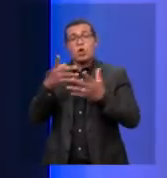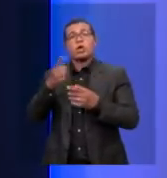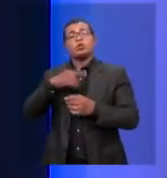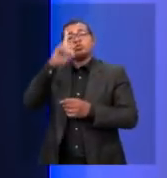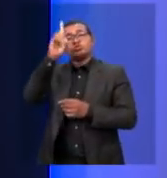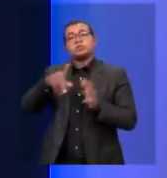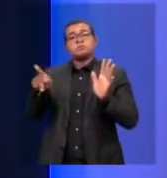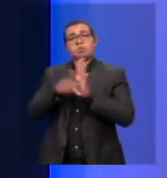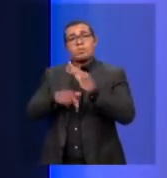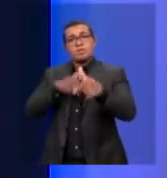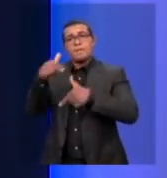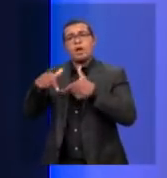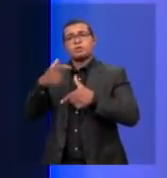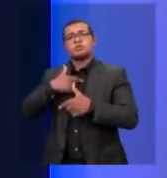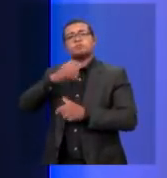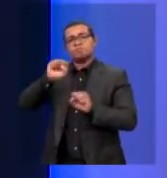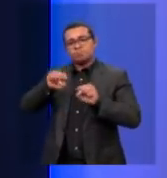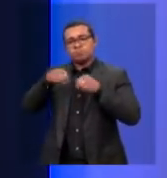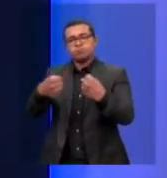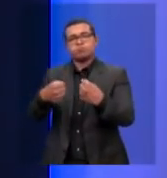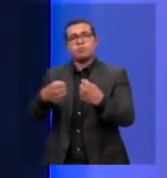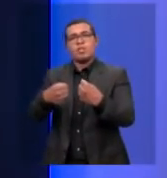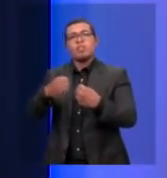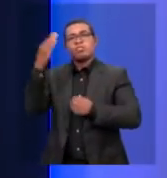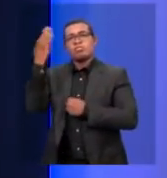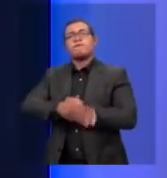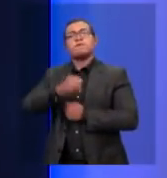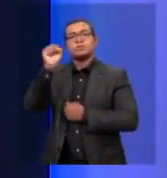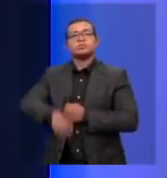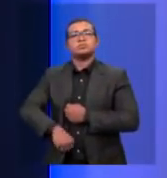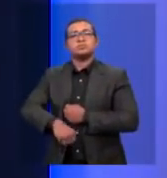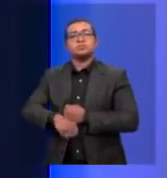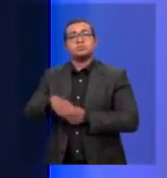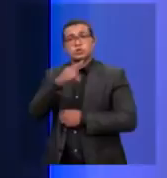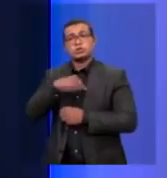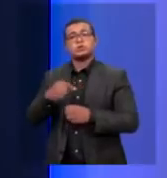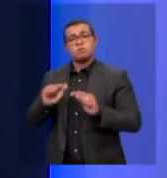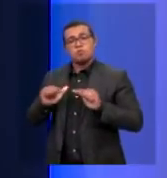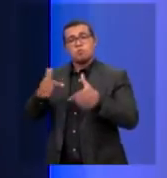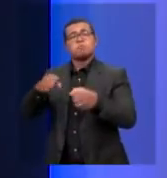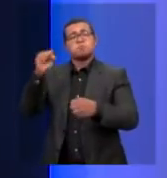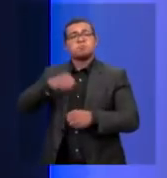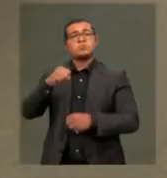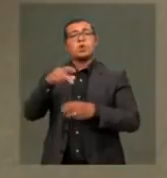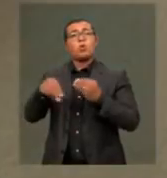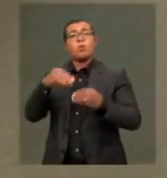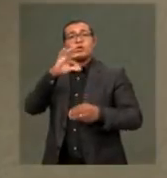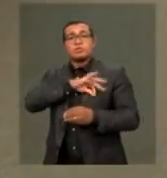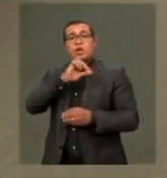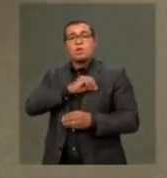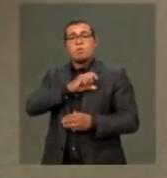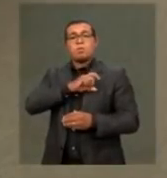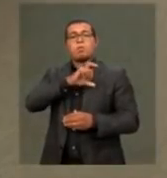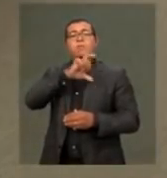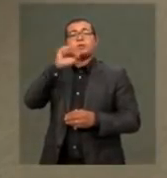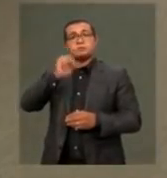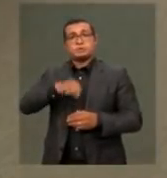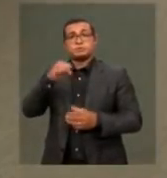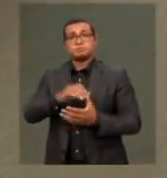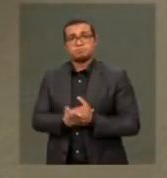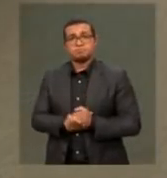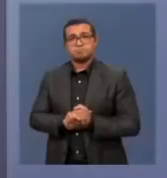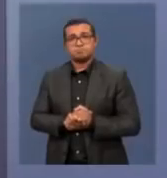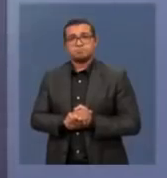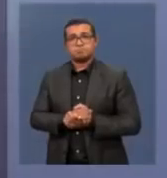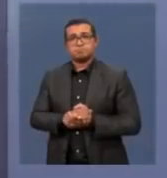aqui no estado do espírito santo somos favoráveis inclusive ao aumento dos servidores públicos em favor do candidato sua